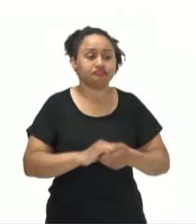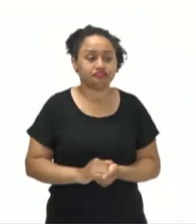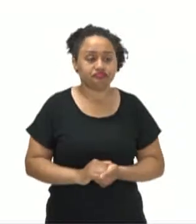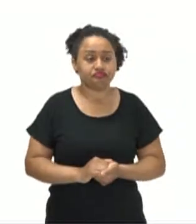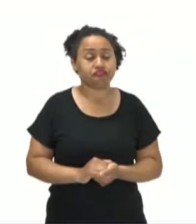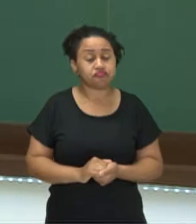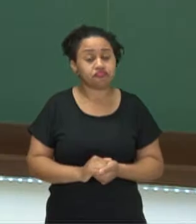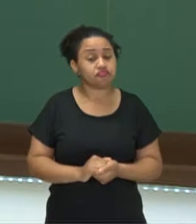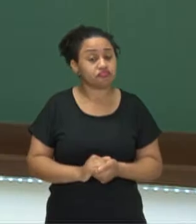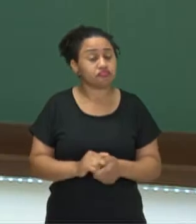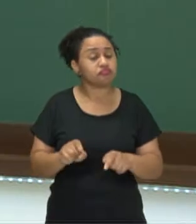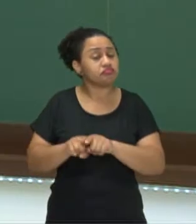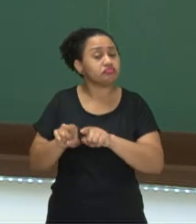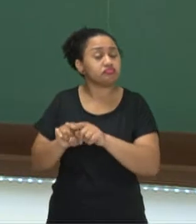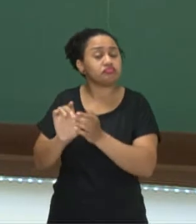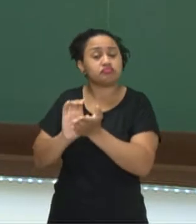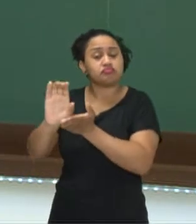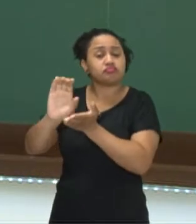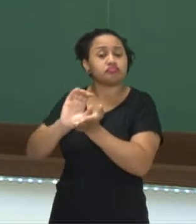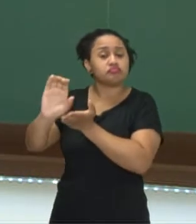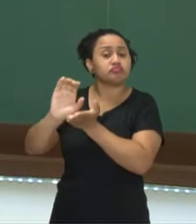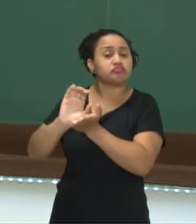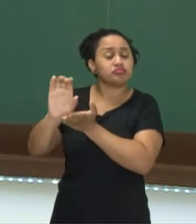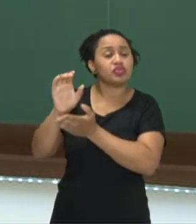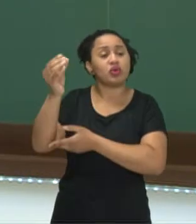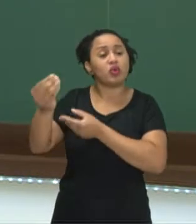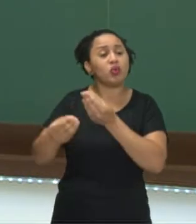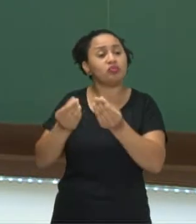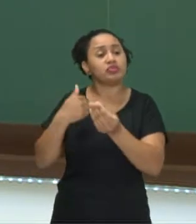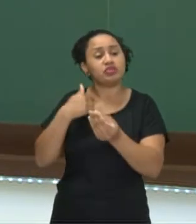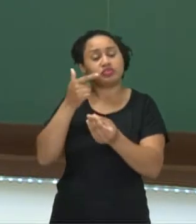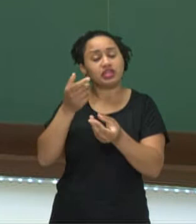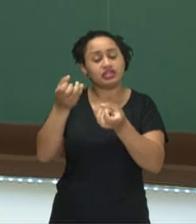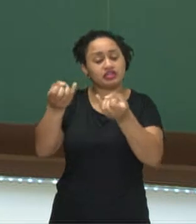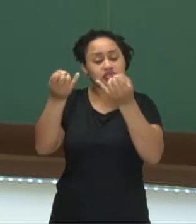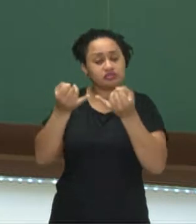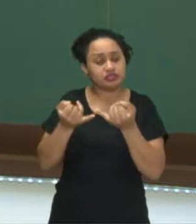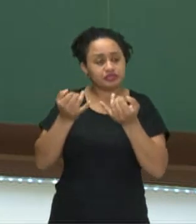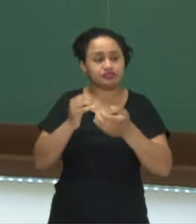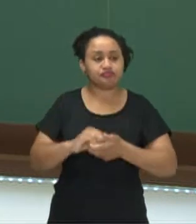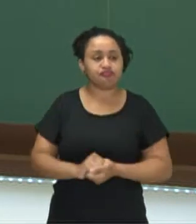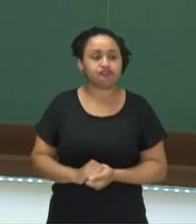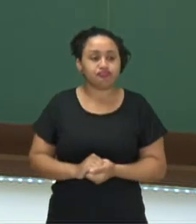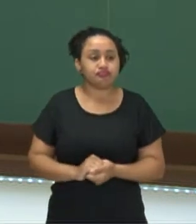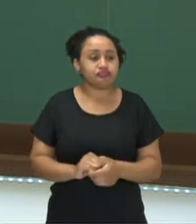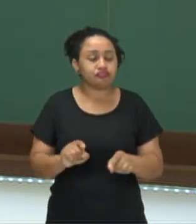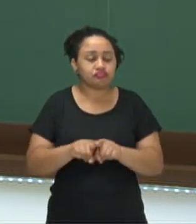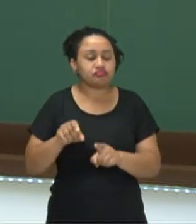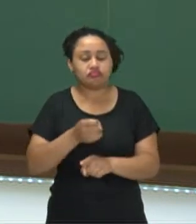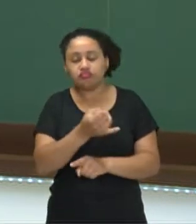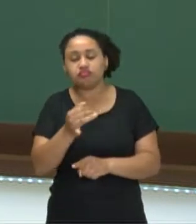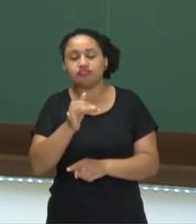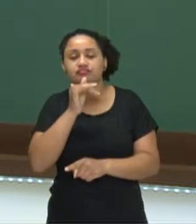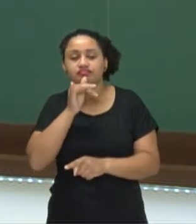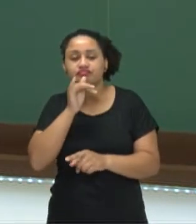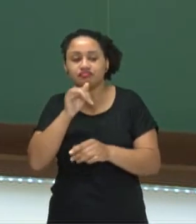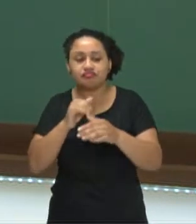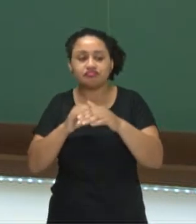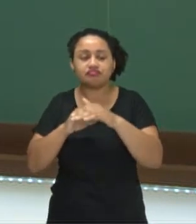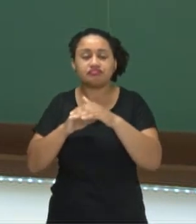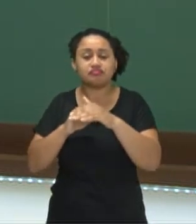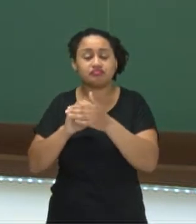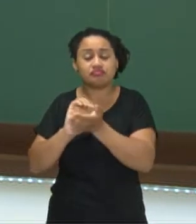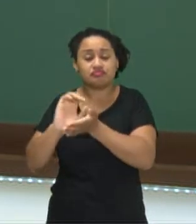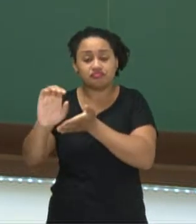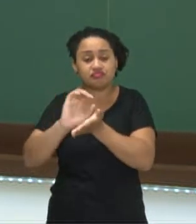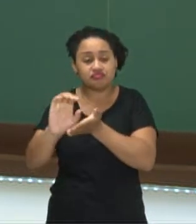falou. E quanto aos passivos, como é que você já consegue definir isso na nossa vida? Quais são exemplos de passivos